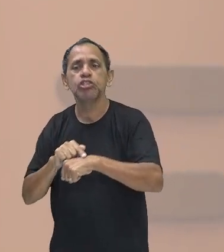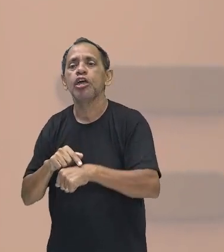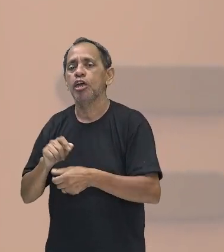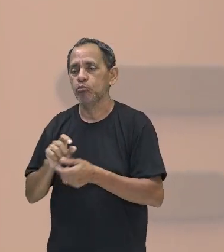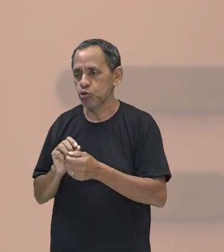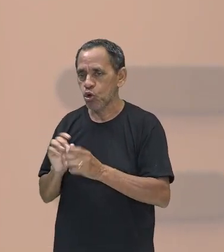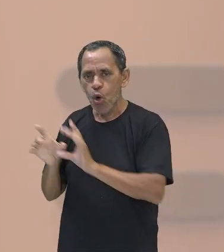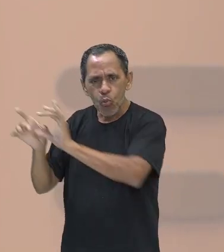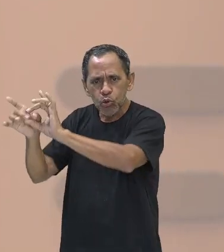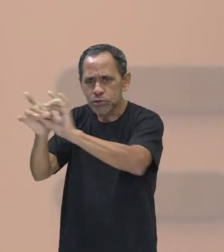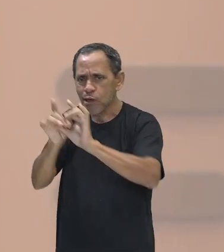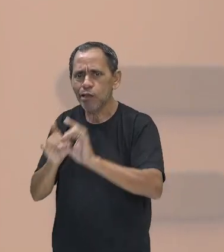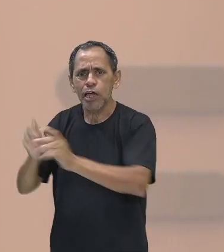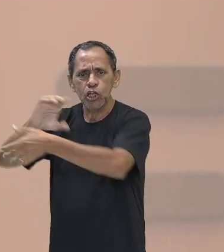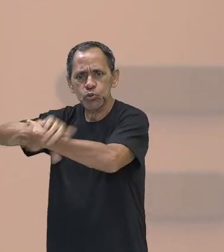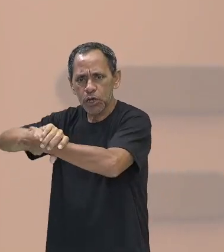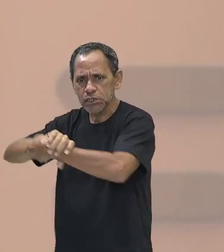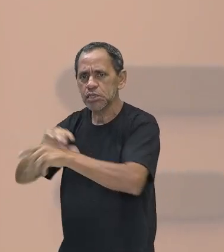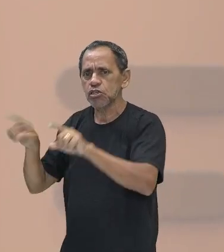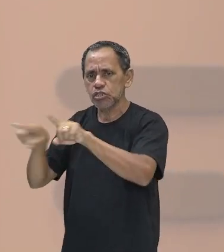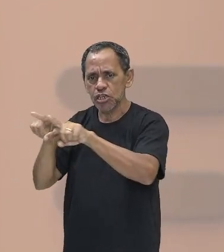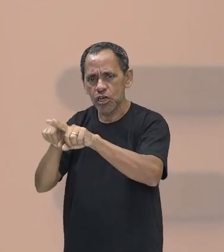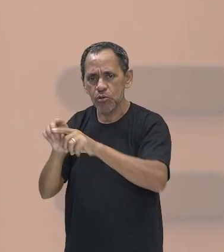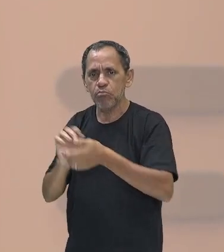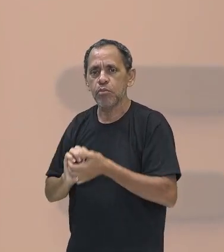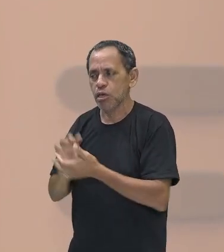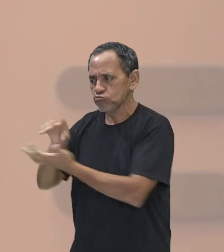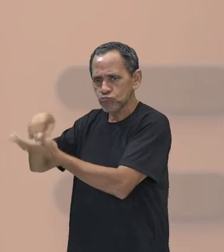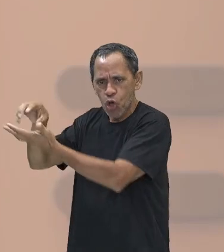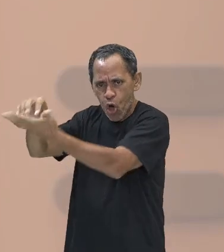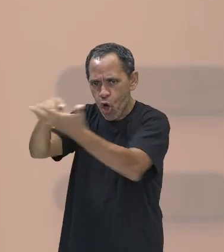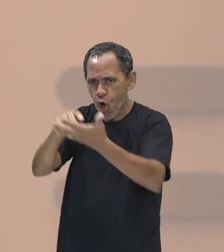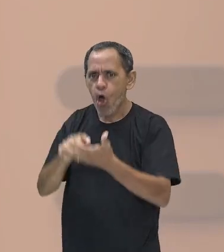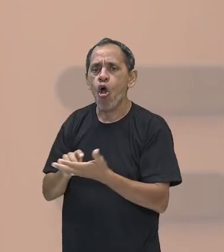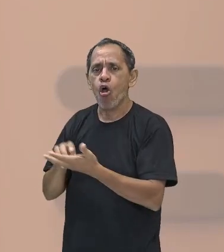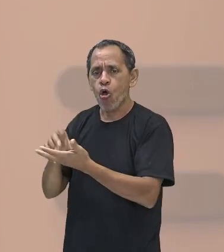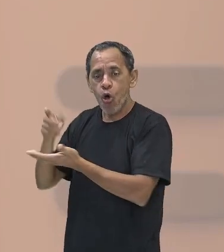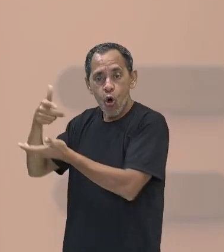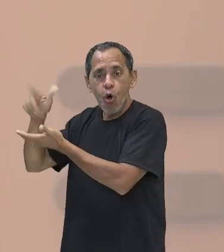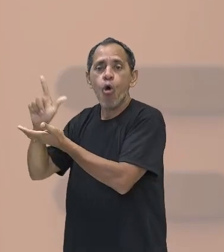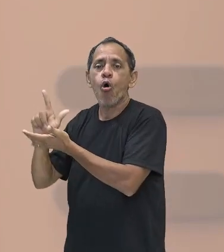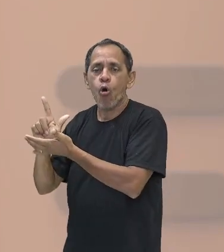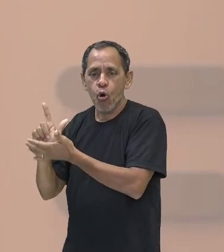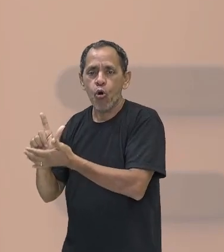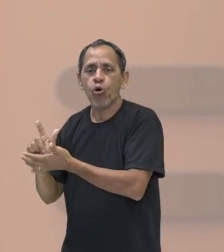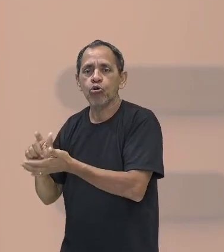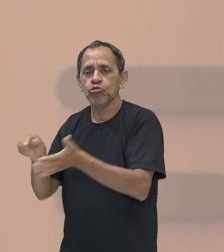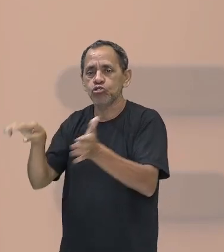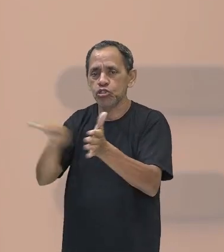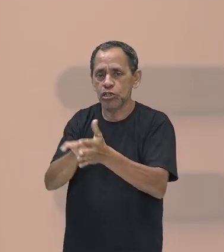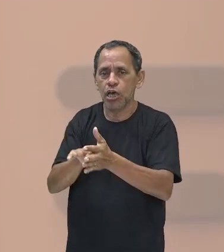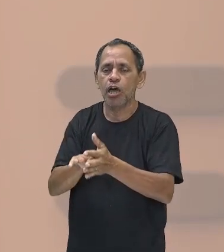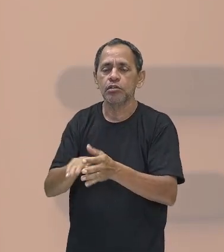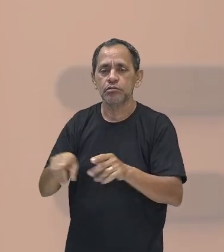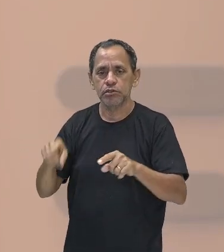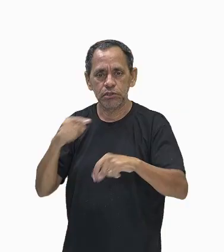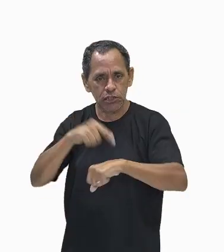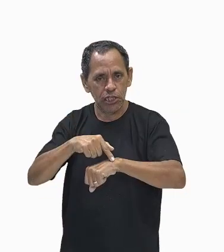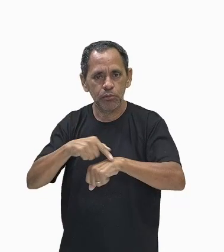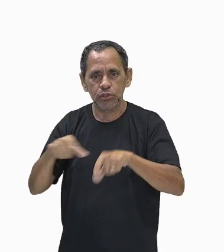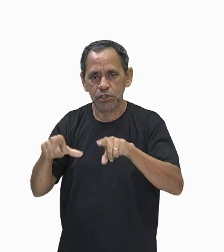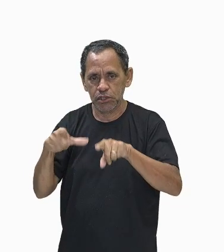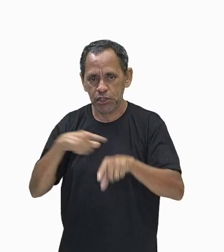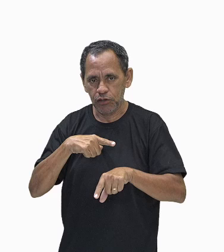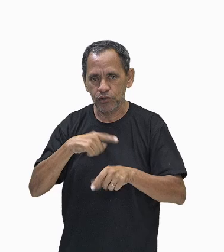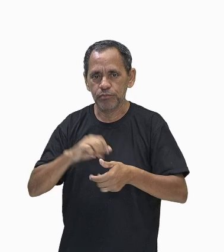defesa aí do território, né, ligado aí ao mundo grego. Vamos, então, falar agora sobre a batalha, então,